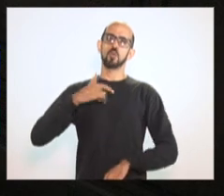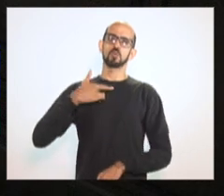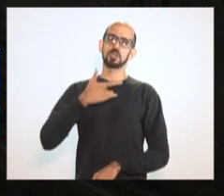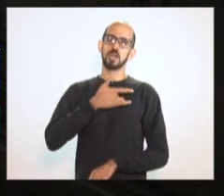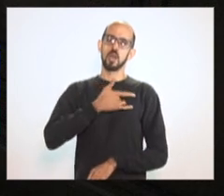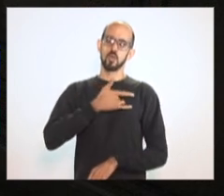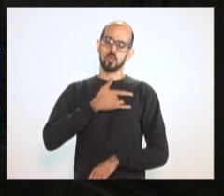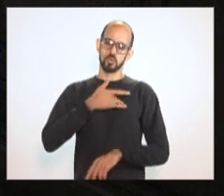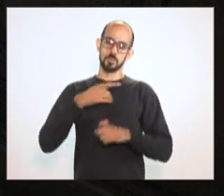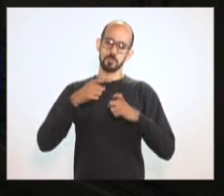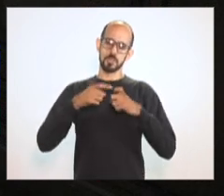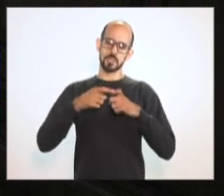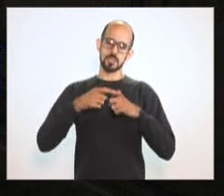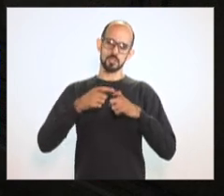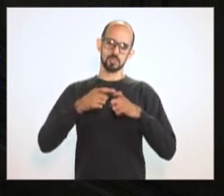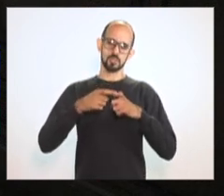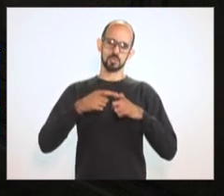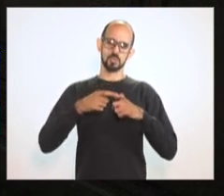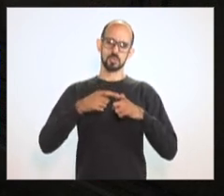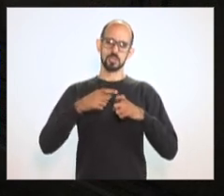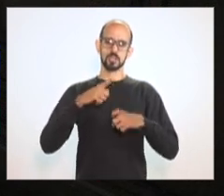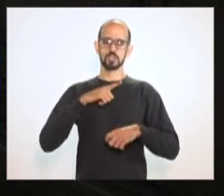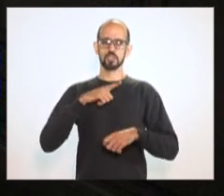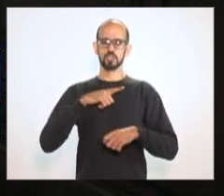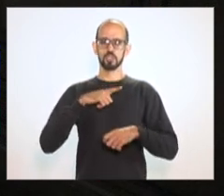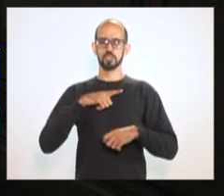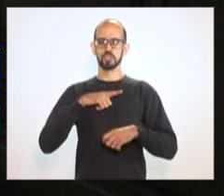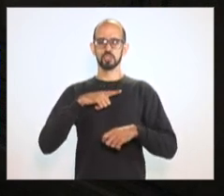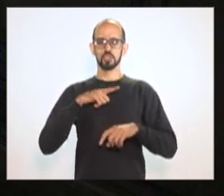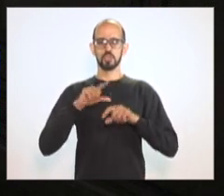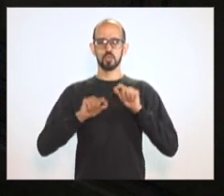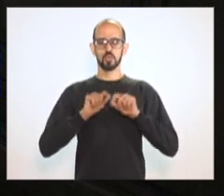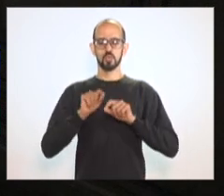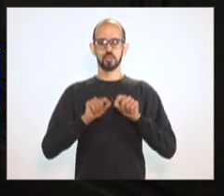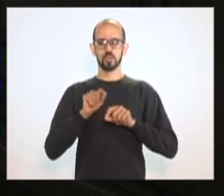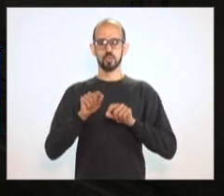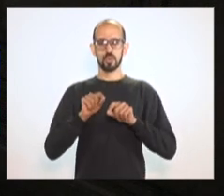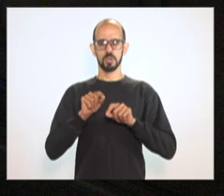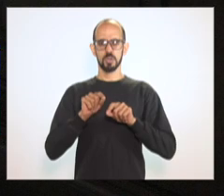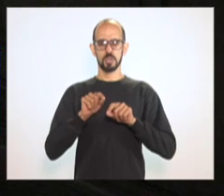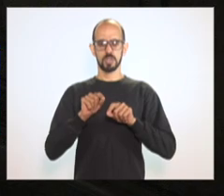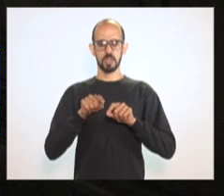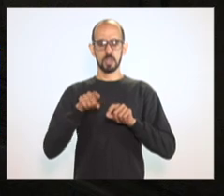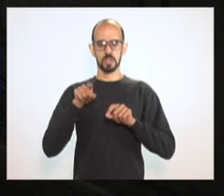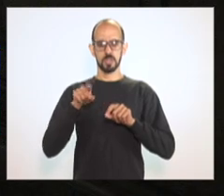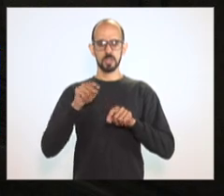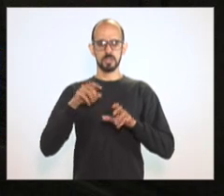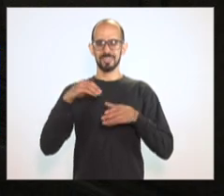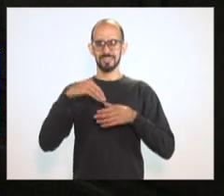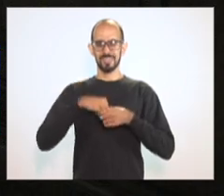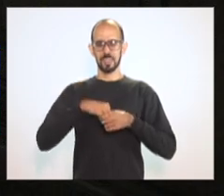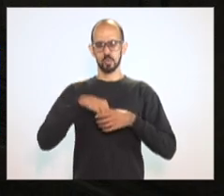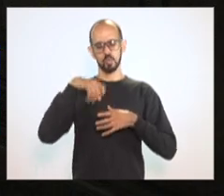que era tratada tratado dentro da maternidade como